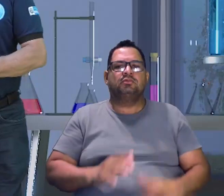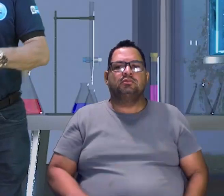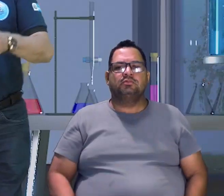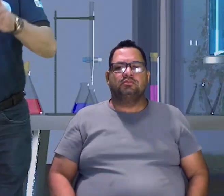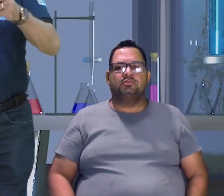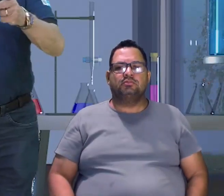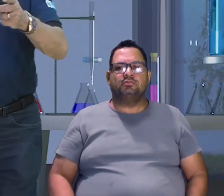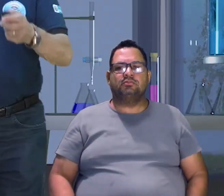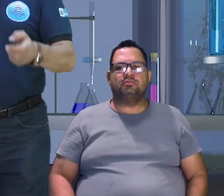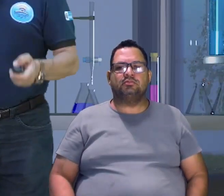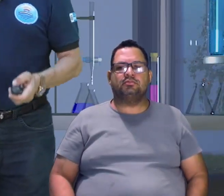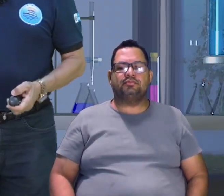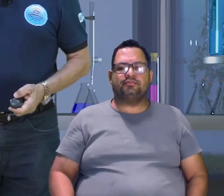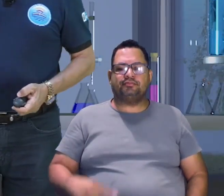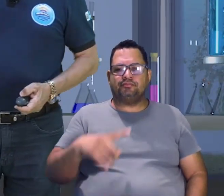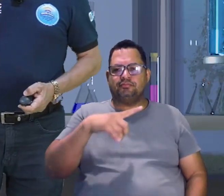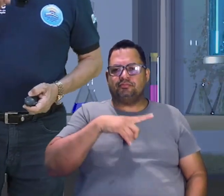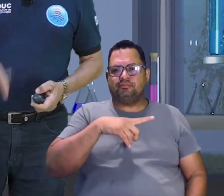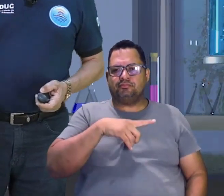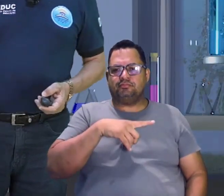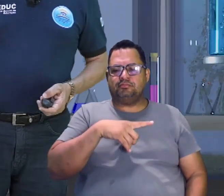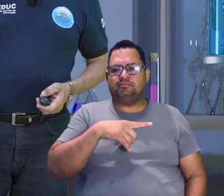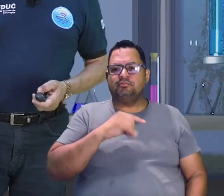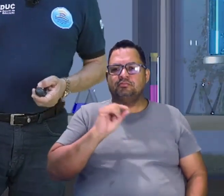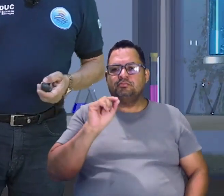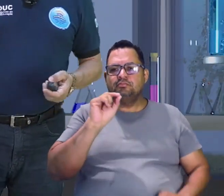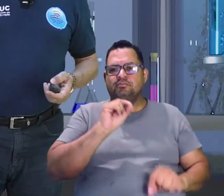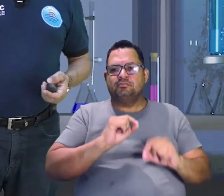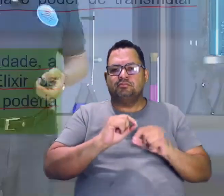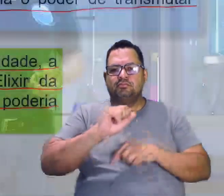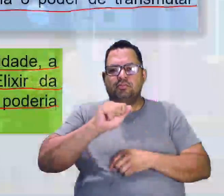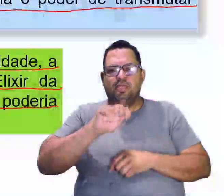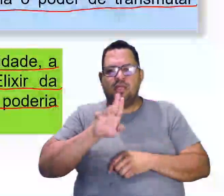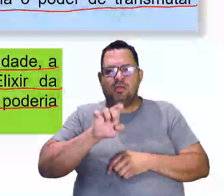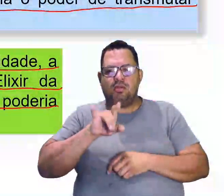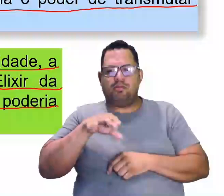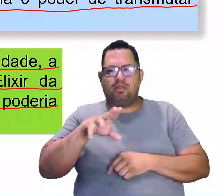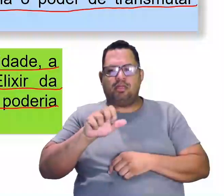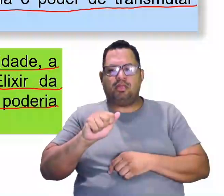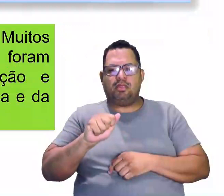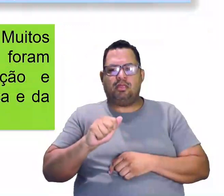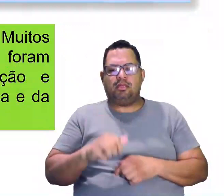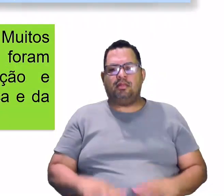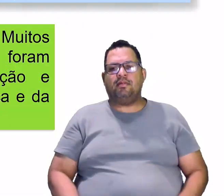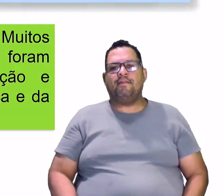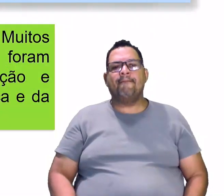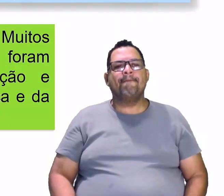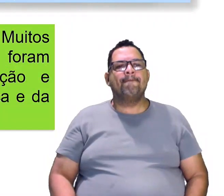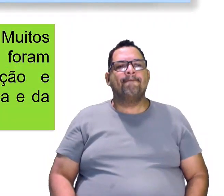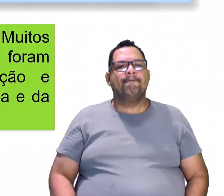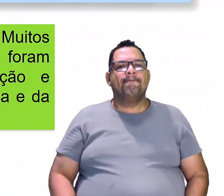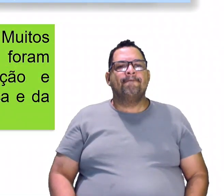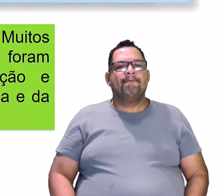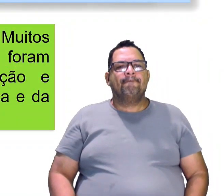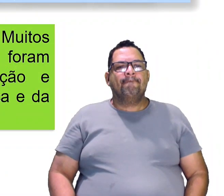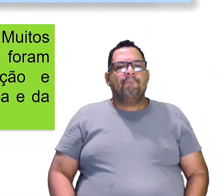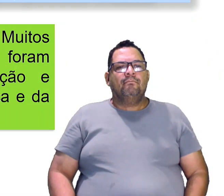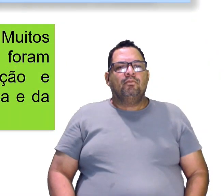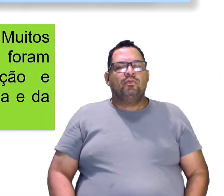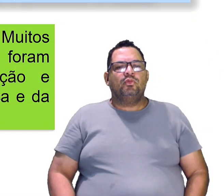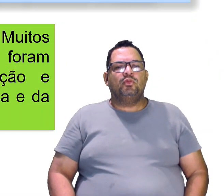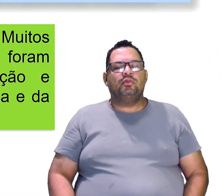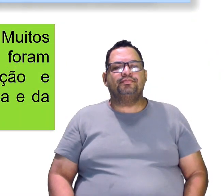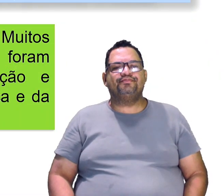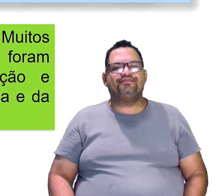professora Sabina. E olha, ainda temos mais sobre alquimia, tá certo? Veja só. O